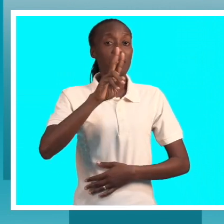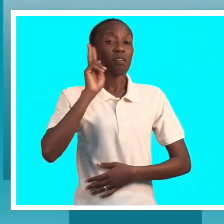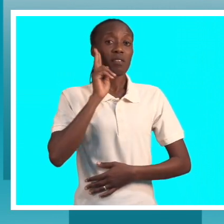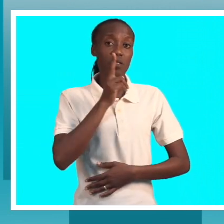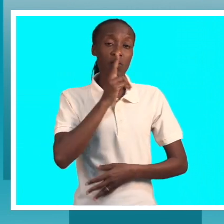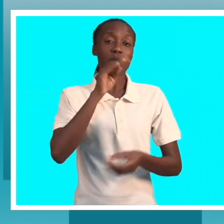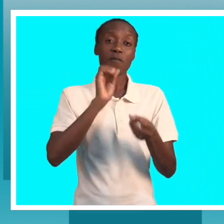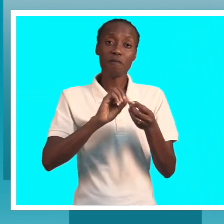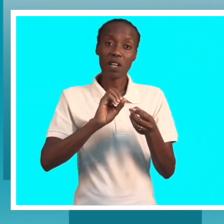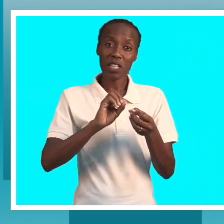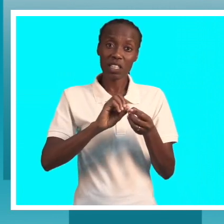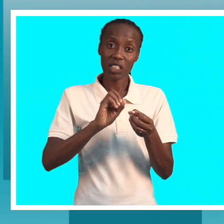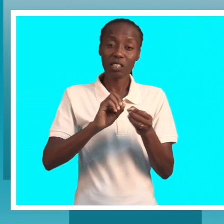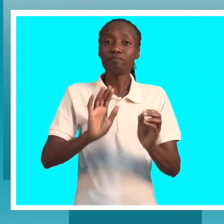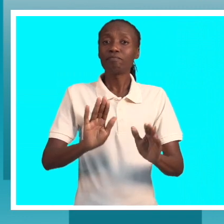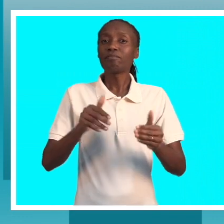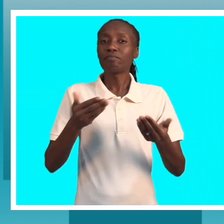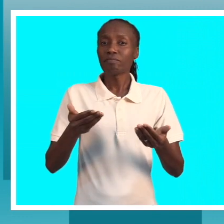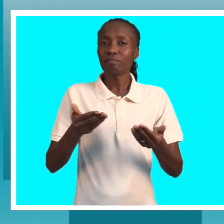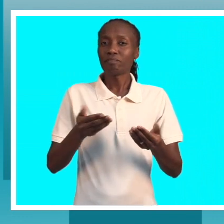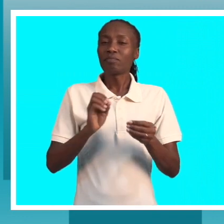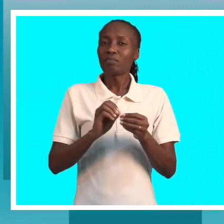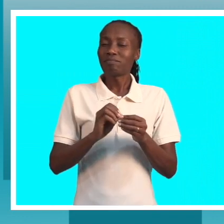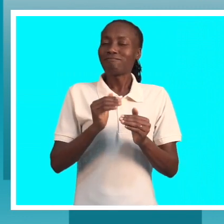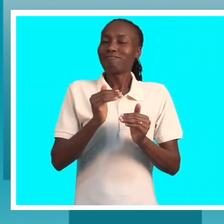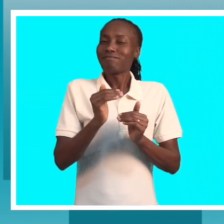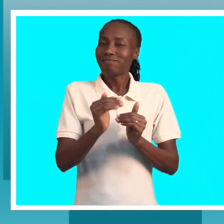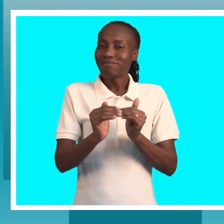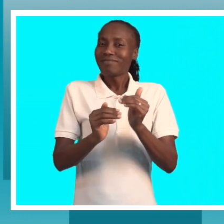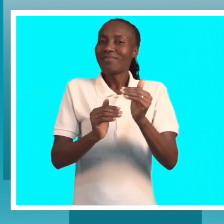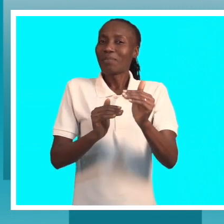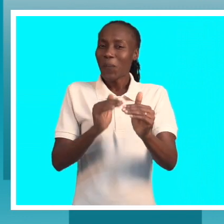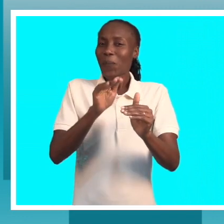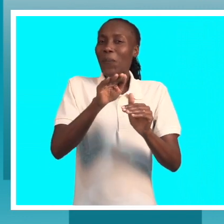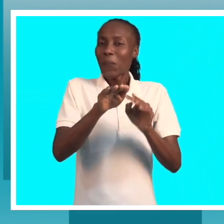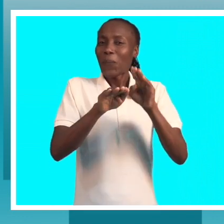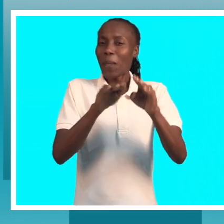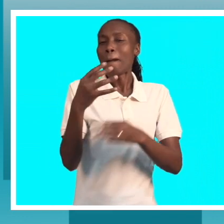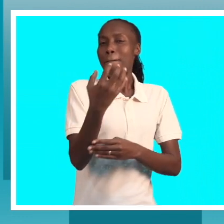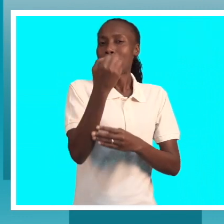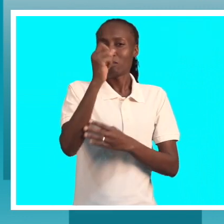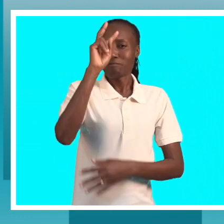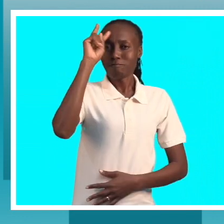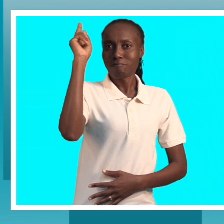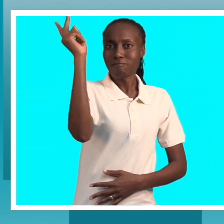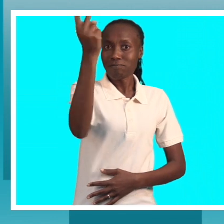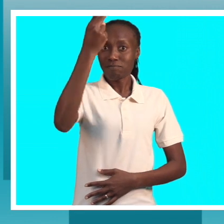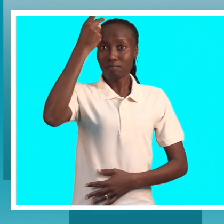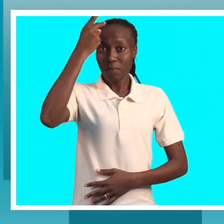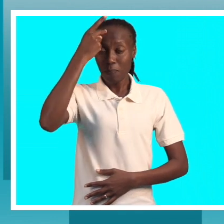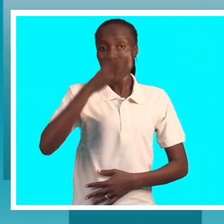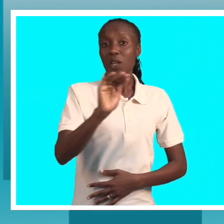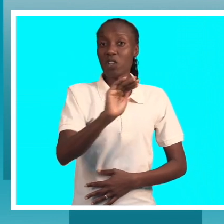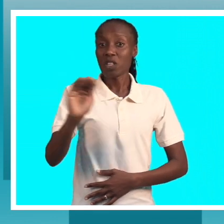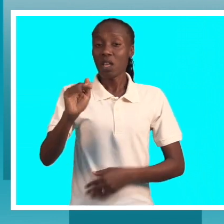devagar, devagar, eu creio que vai se criando uma mentalidade na sociedade e perceber